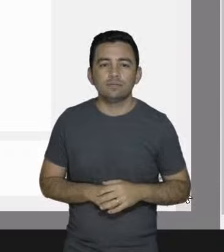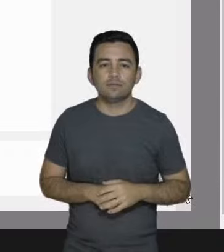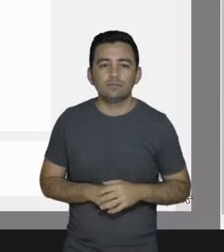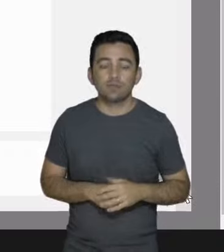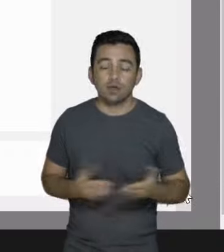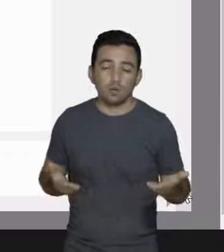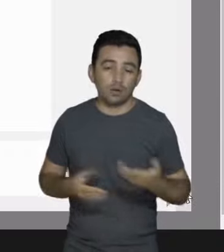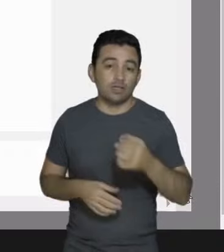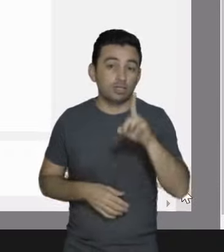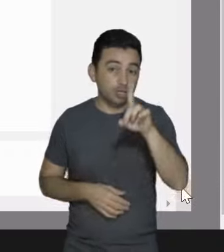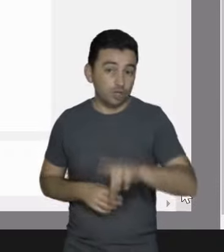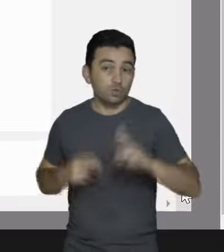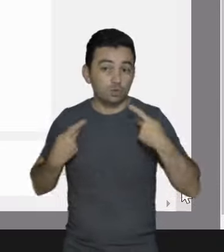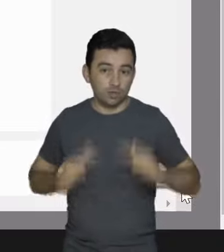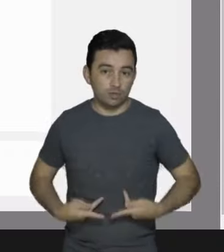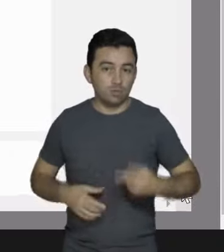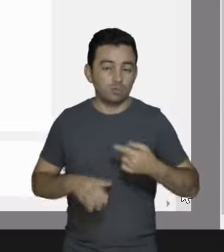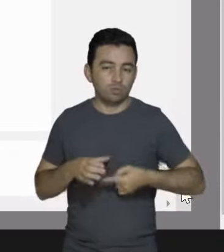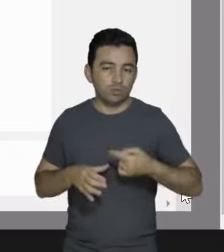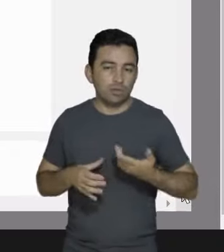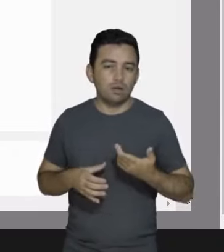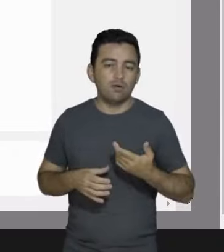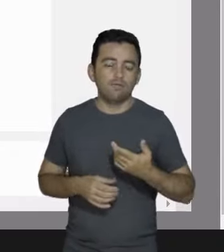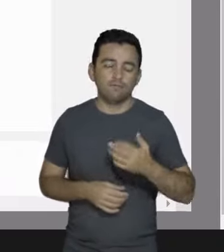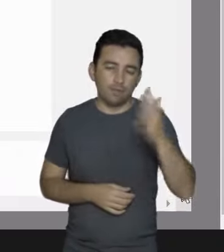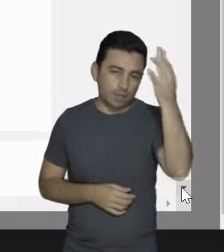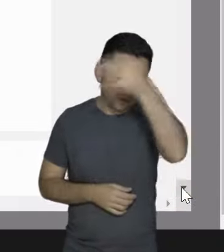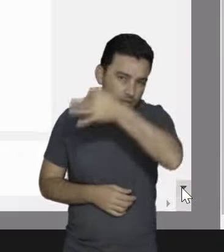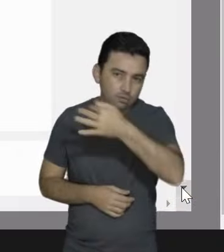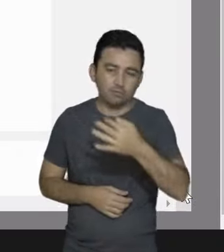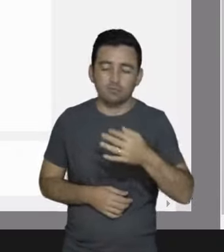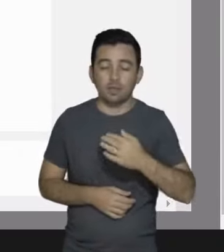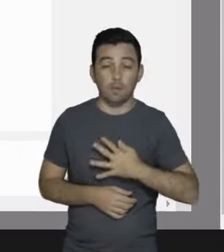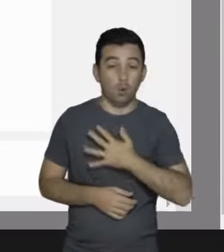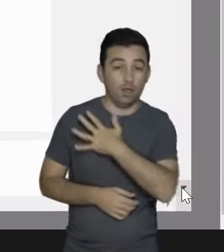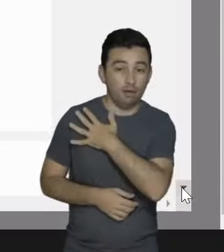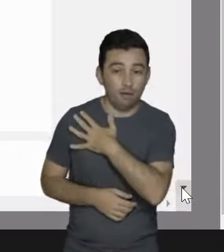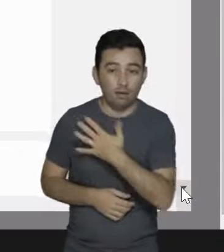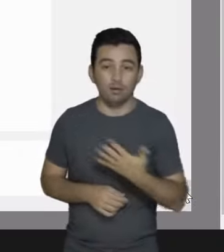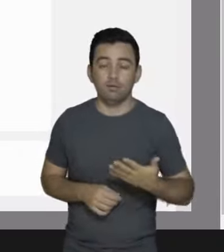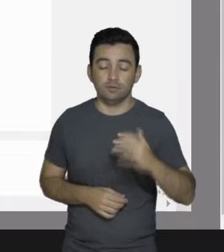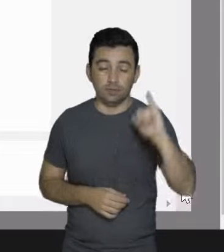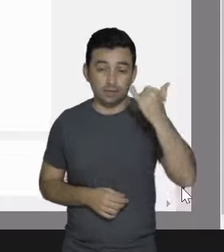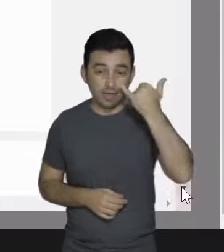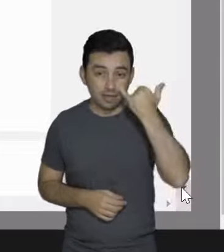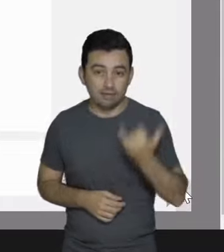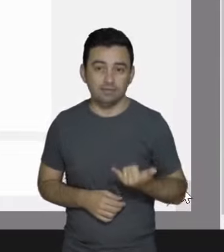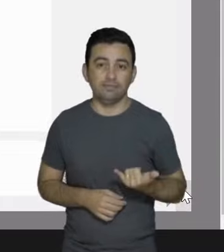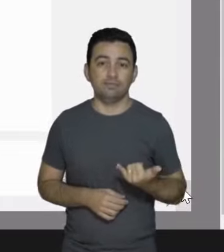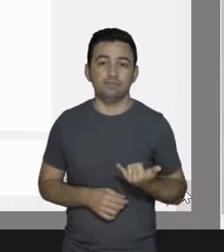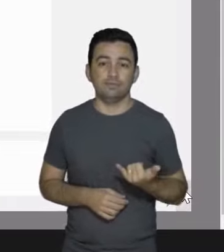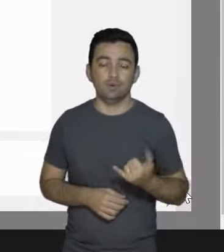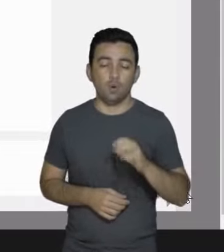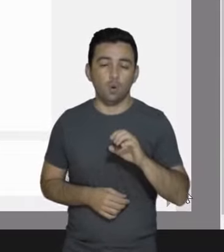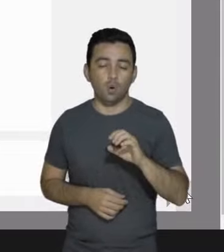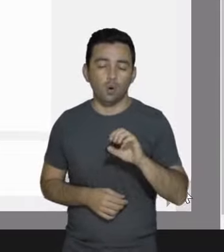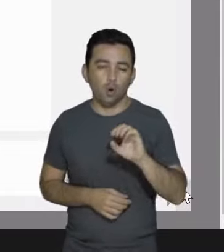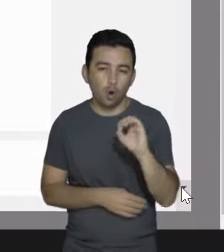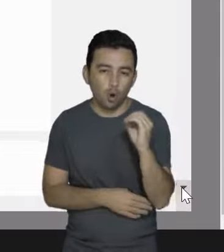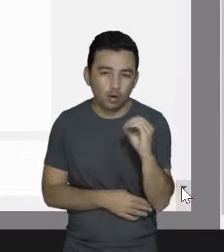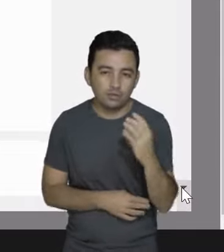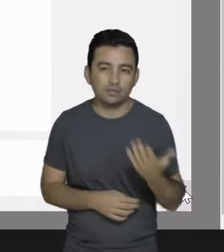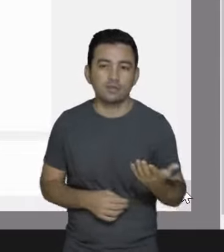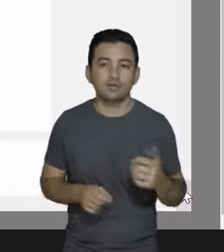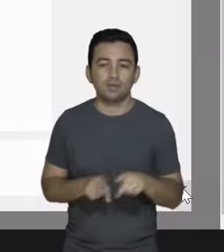Deputado Matheus cadorin Deputado Fabiano da Luz Deputado Napoleão Bernardes Deputado José Lopes Deputado Oscar Gold Deputado Dr